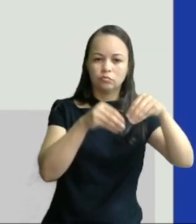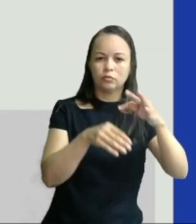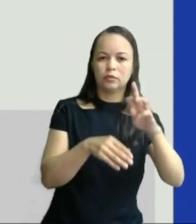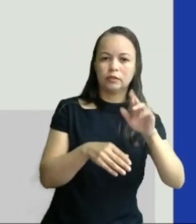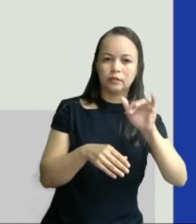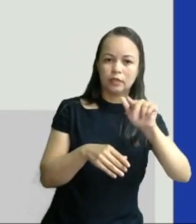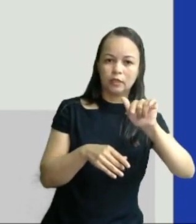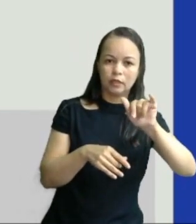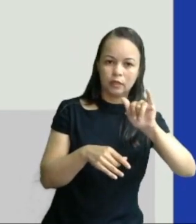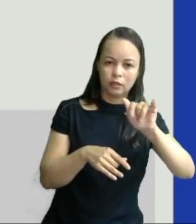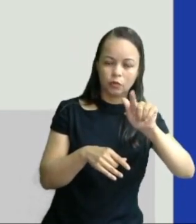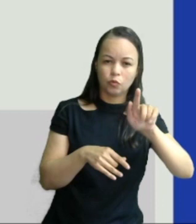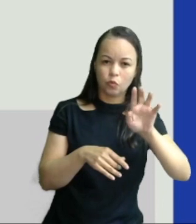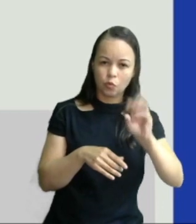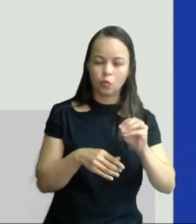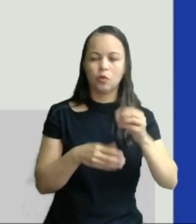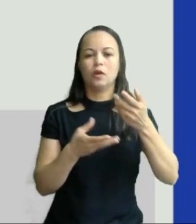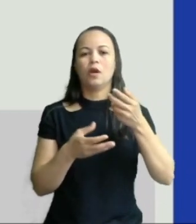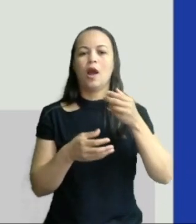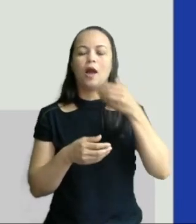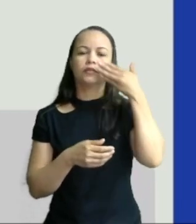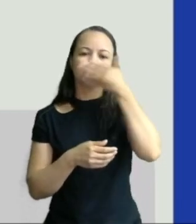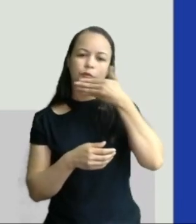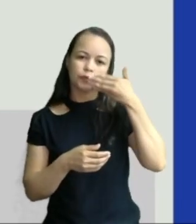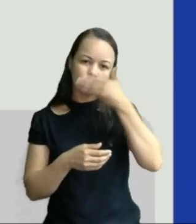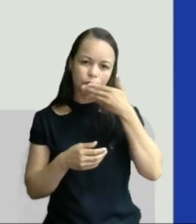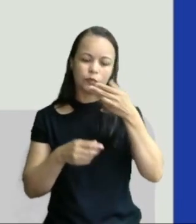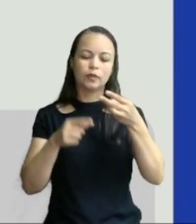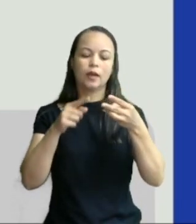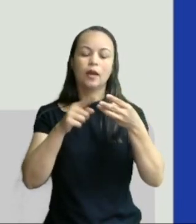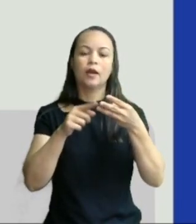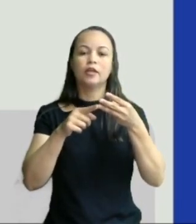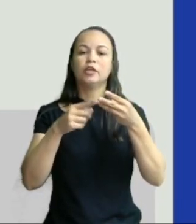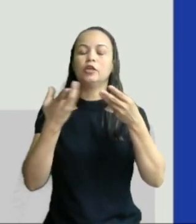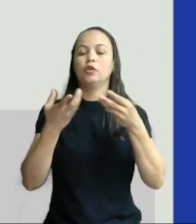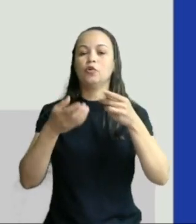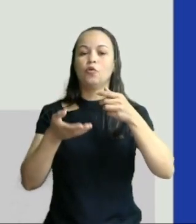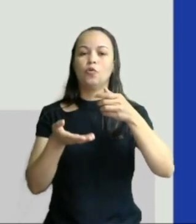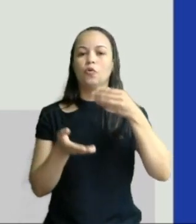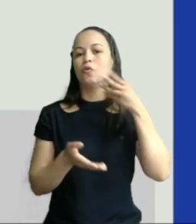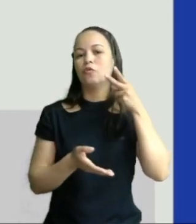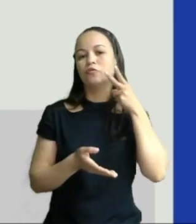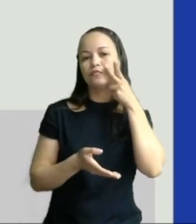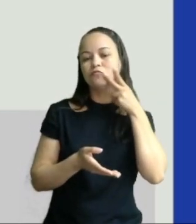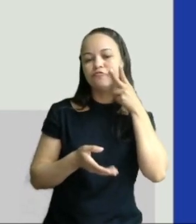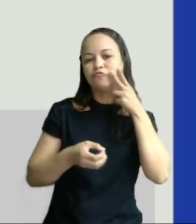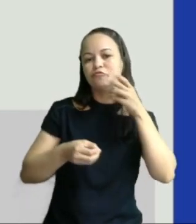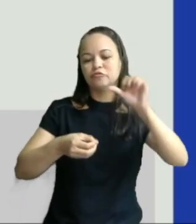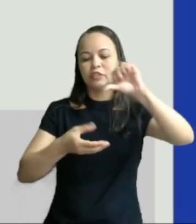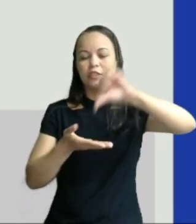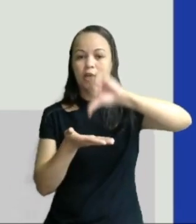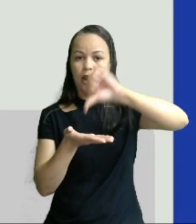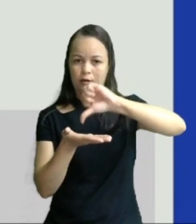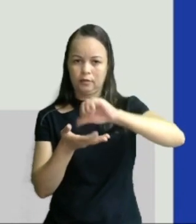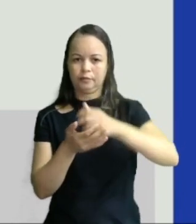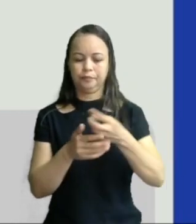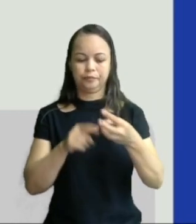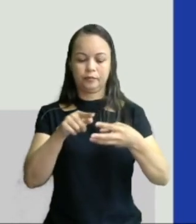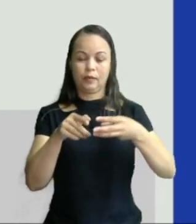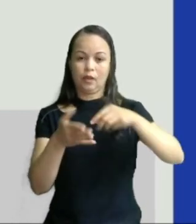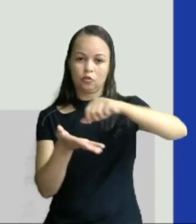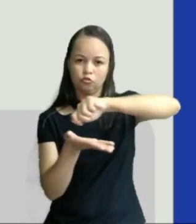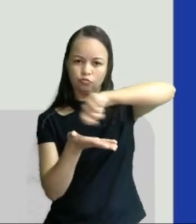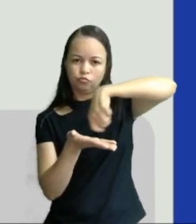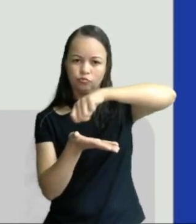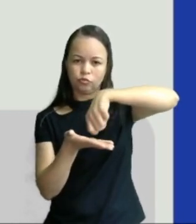o açúcar e o vinagre, em cada copo, separado, tá certo? E mexa as misturas com a colher. Observe o